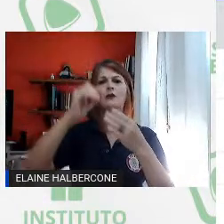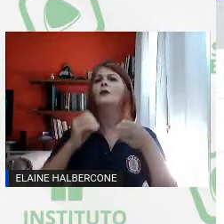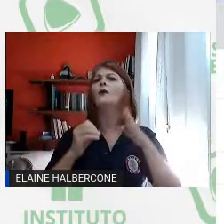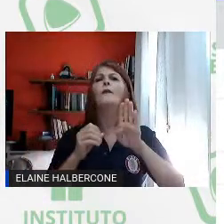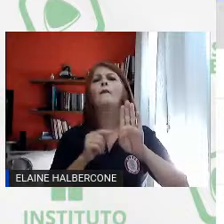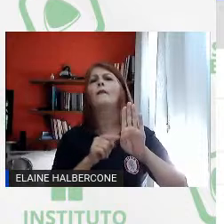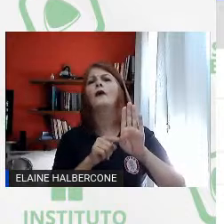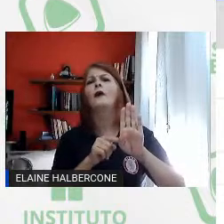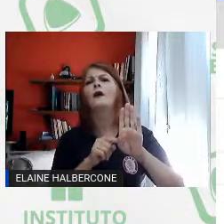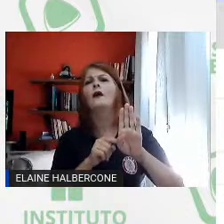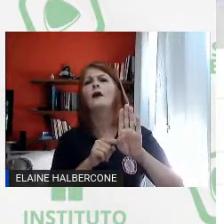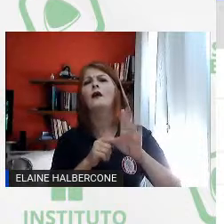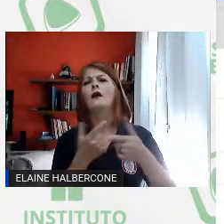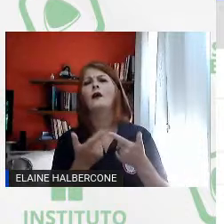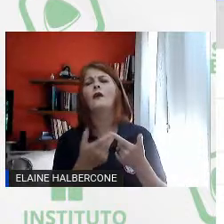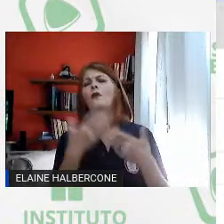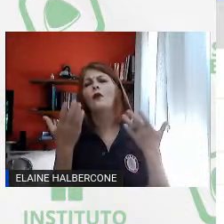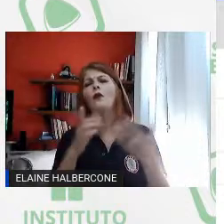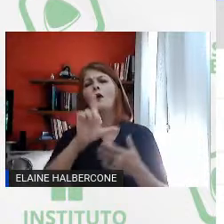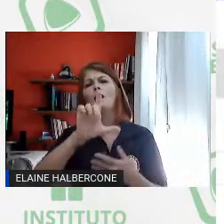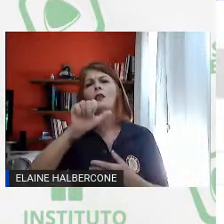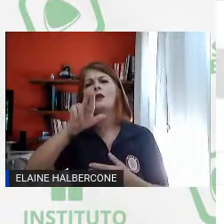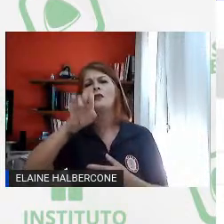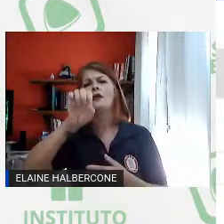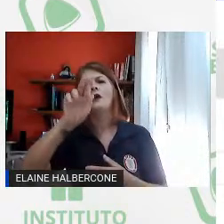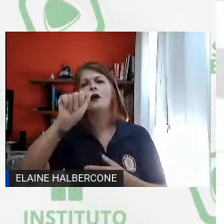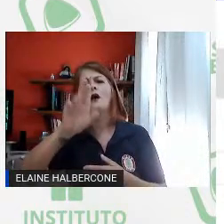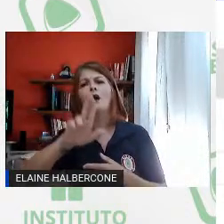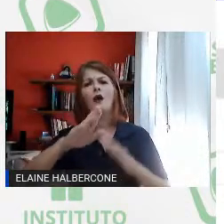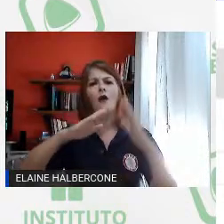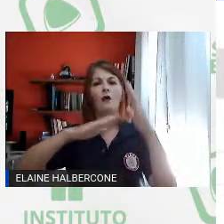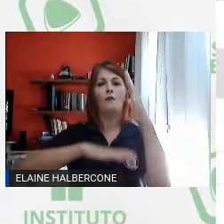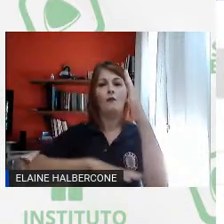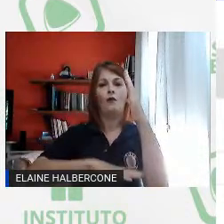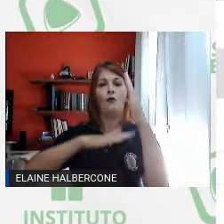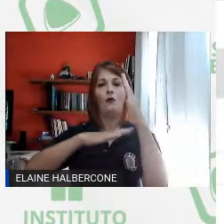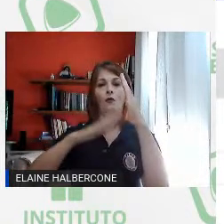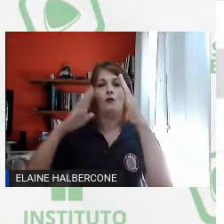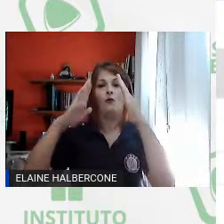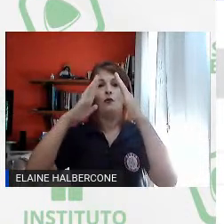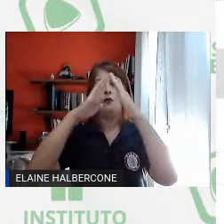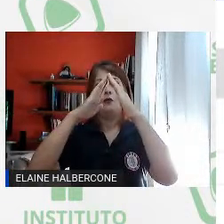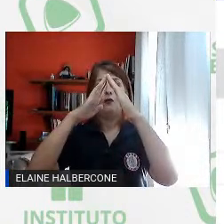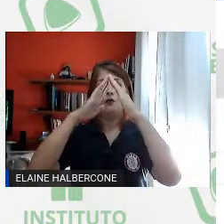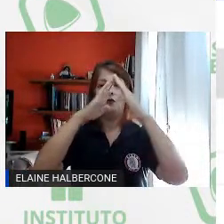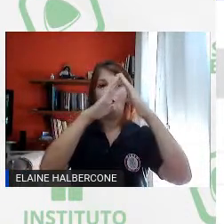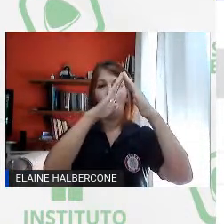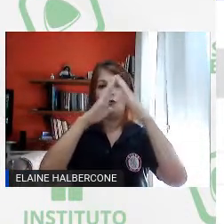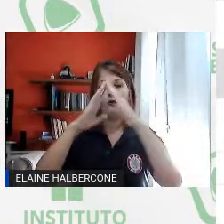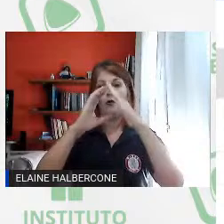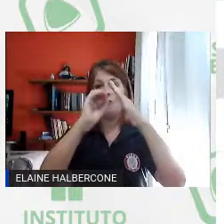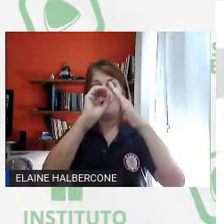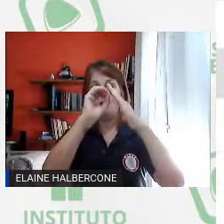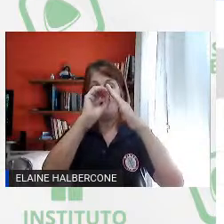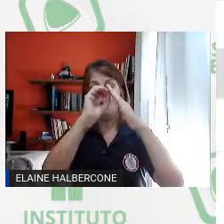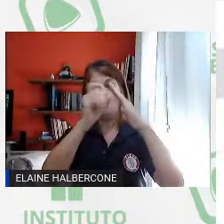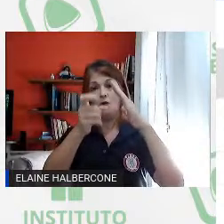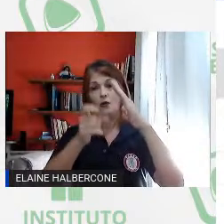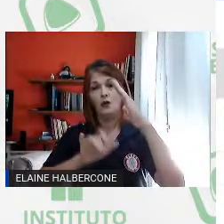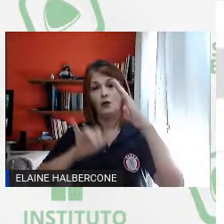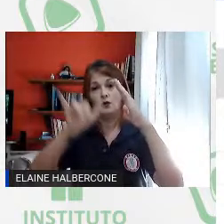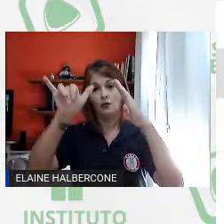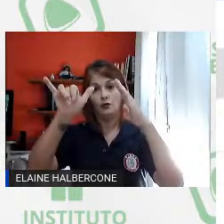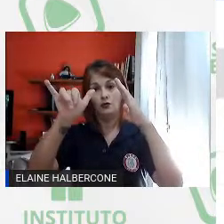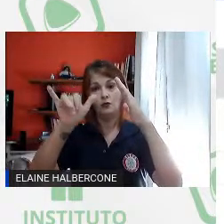seria esse coeficiente linear? Seria o momento de interseção com o eixo OY. E